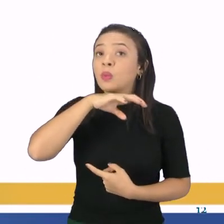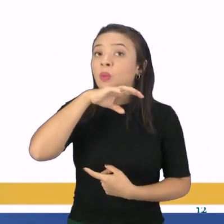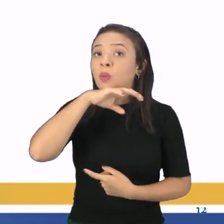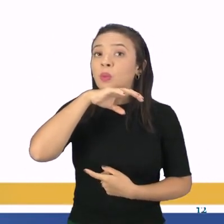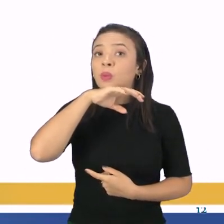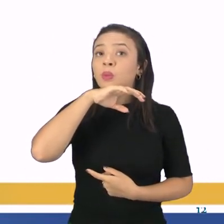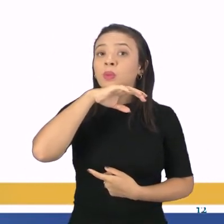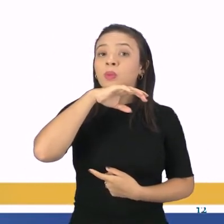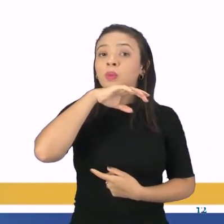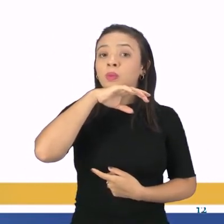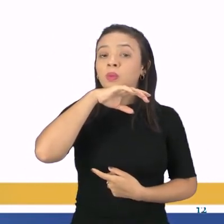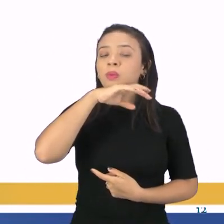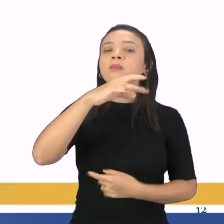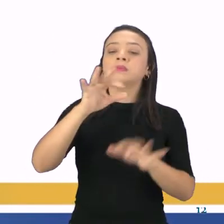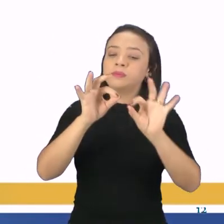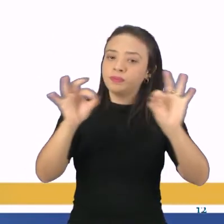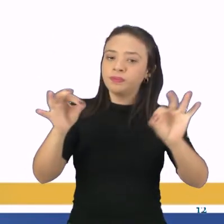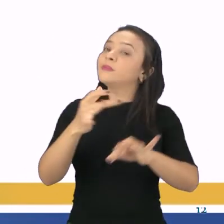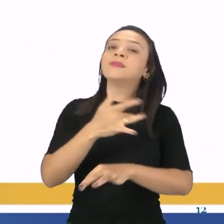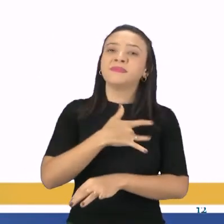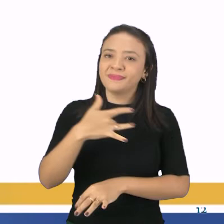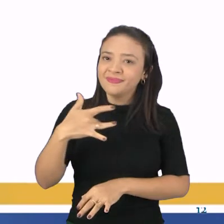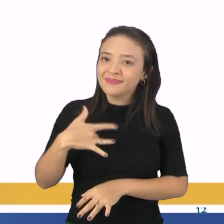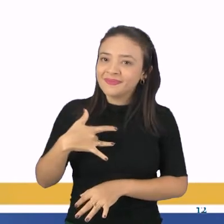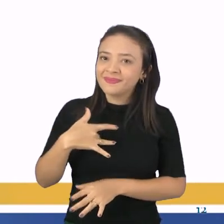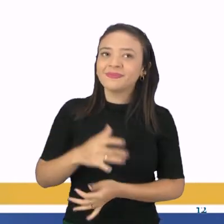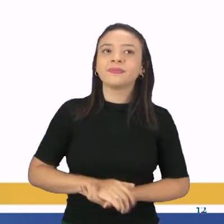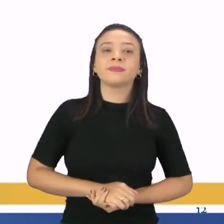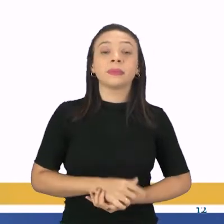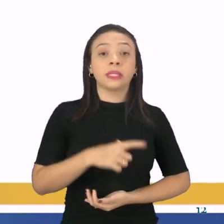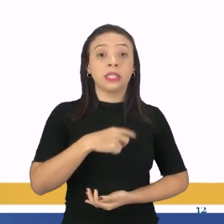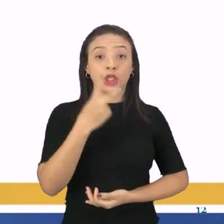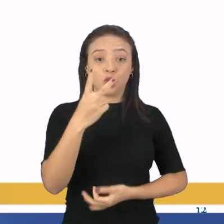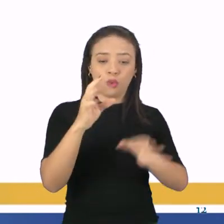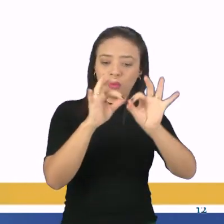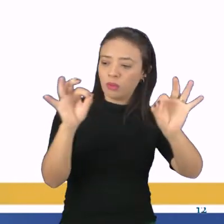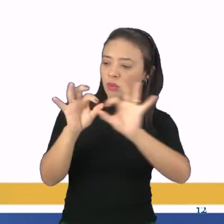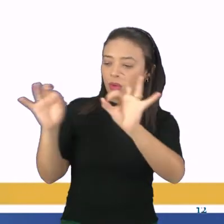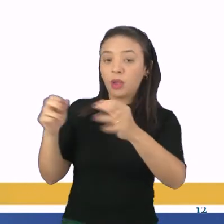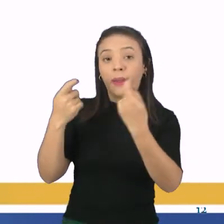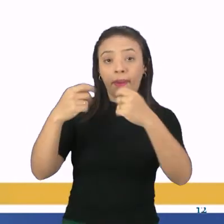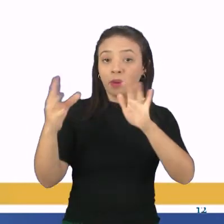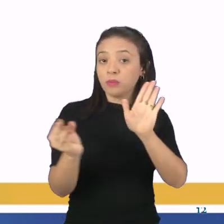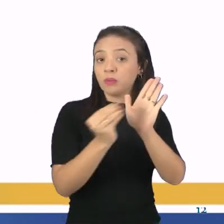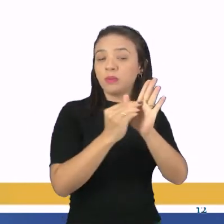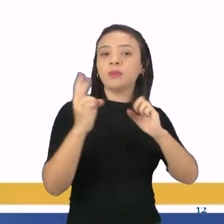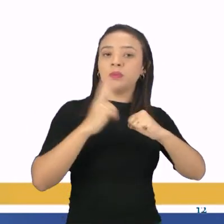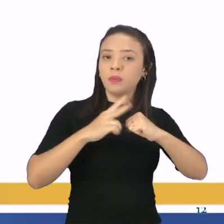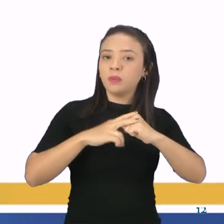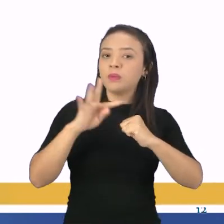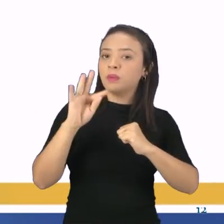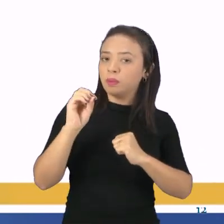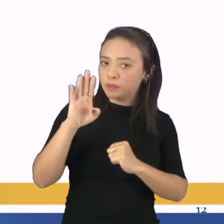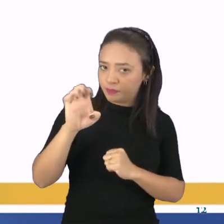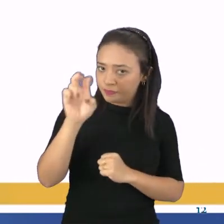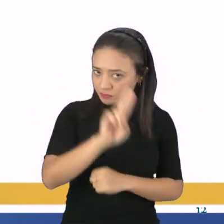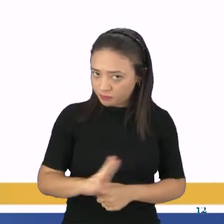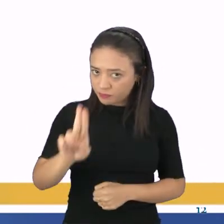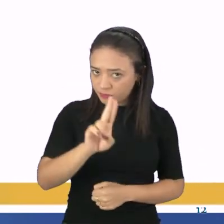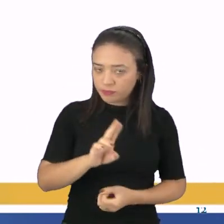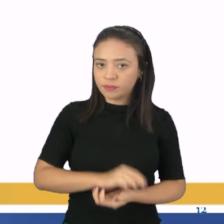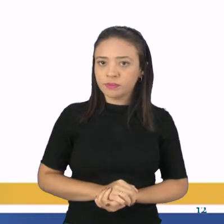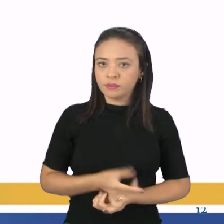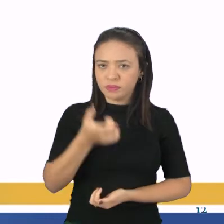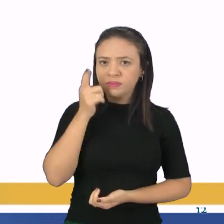né? Saudável. E aí a gente tem 2 espaços para serem completados com o verbo to be. E aí,